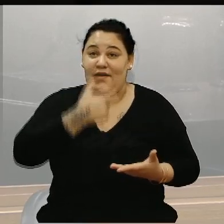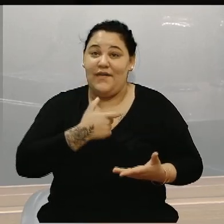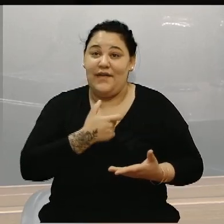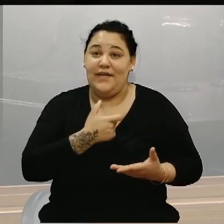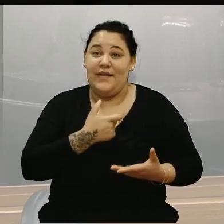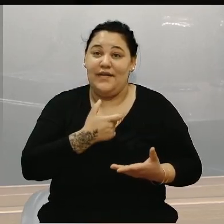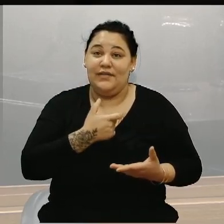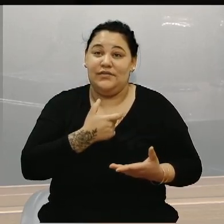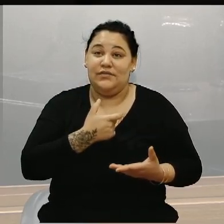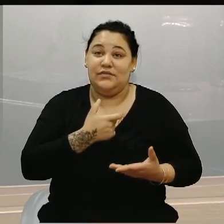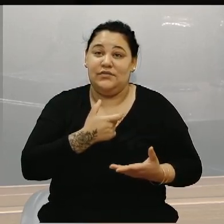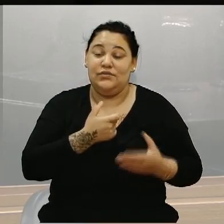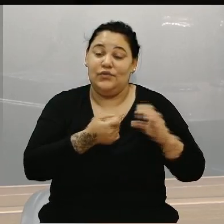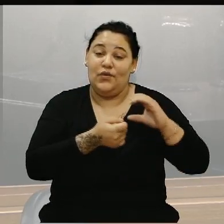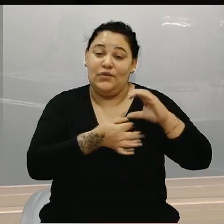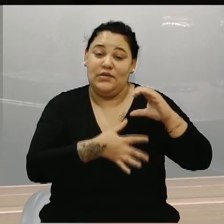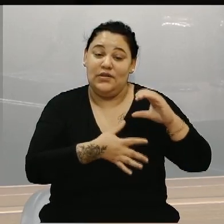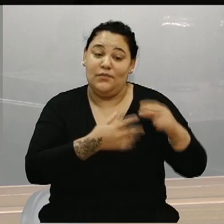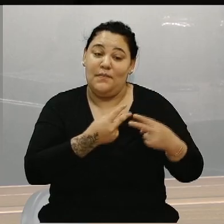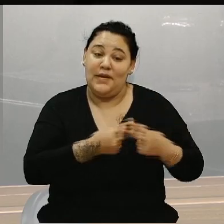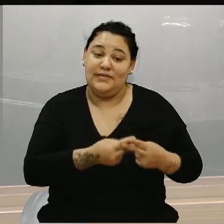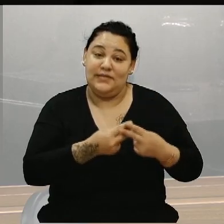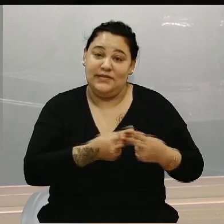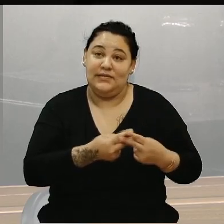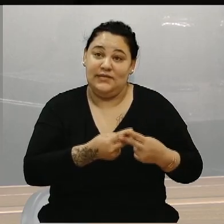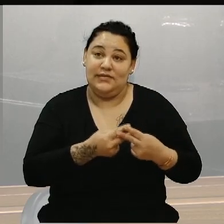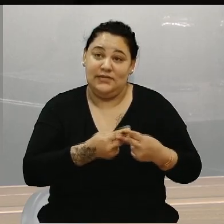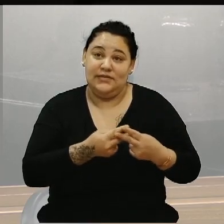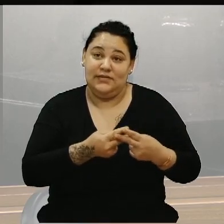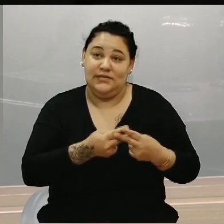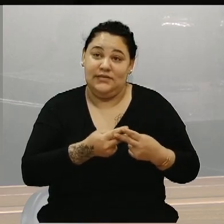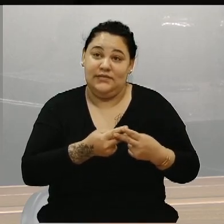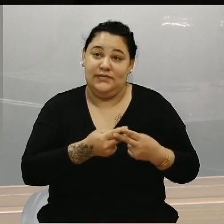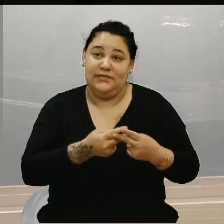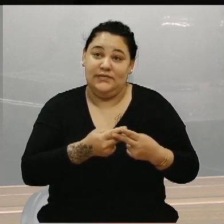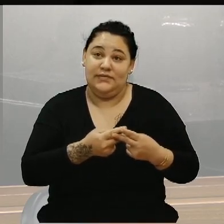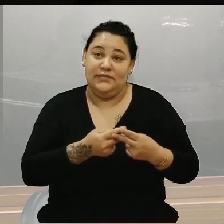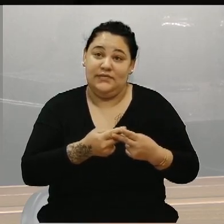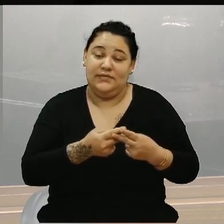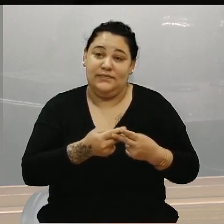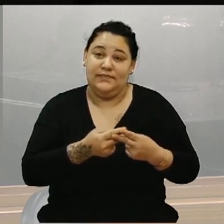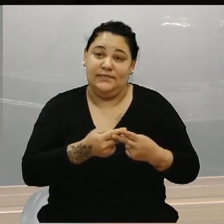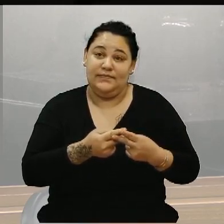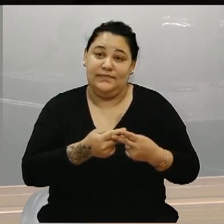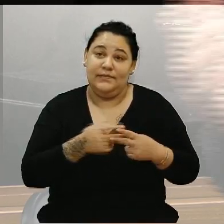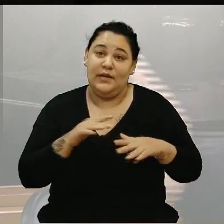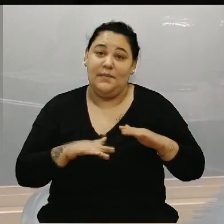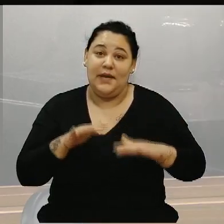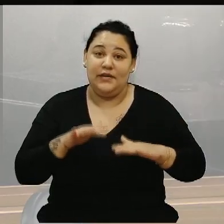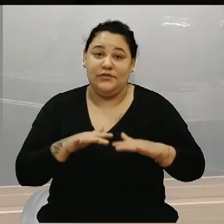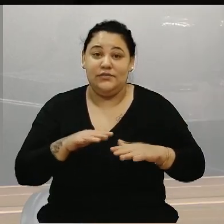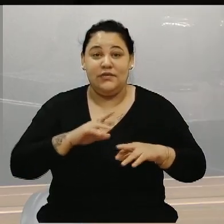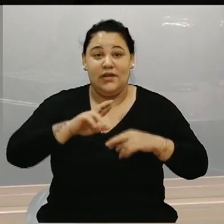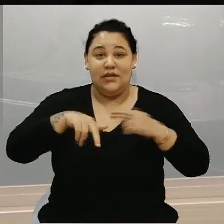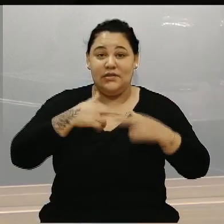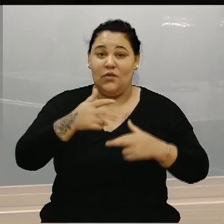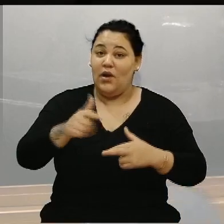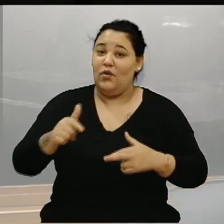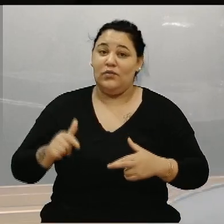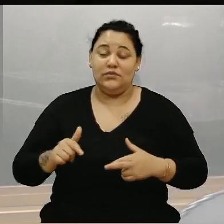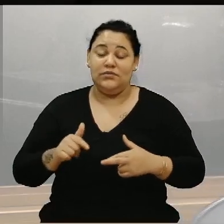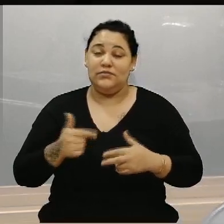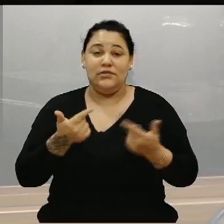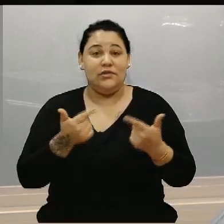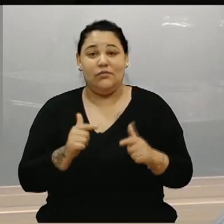o conceito de paciência bata nessas pessoas de uma forma, em relação a outras que não têm. Então